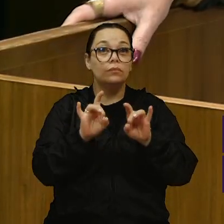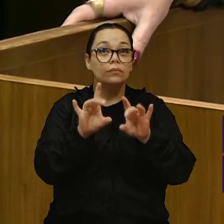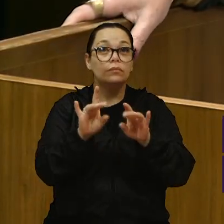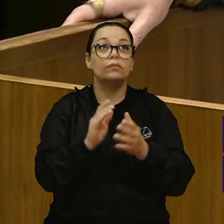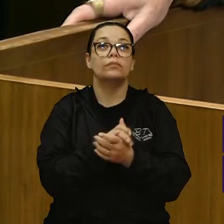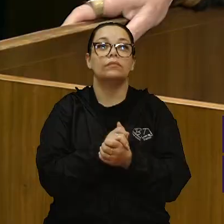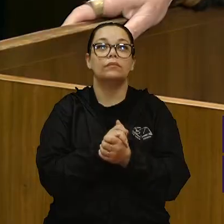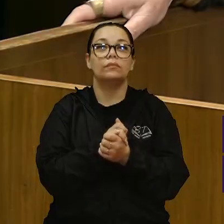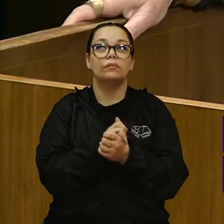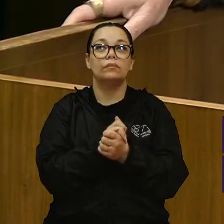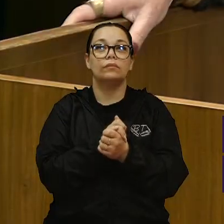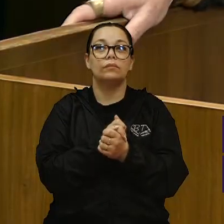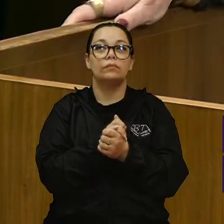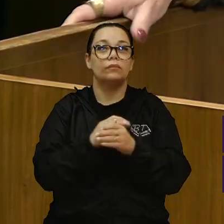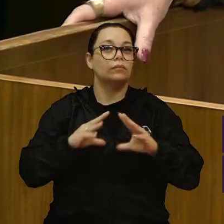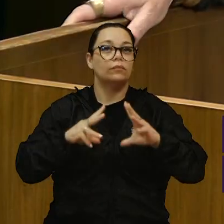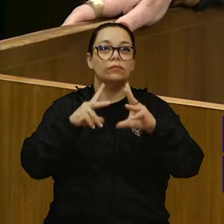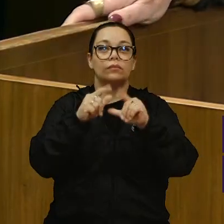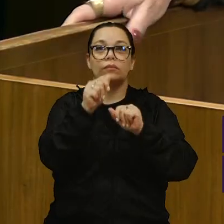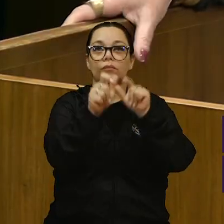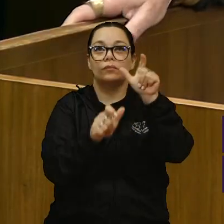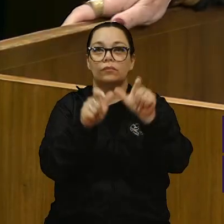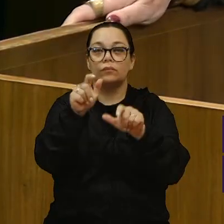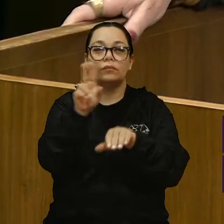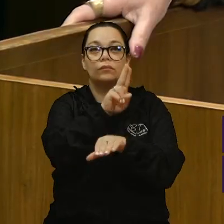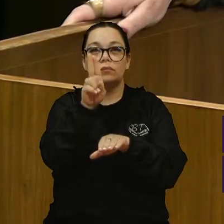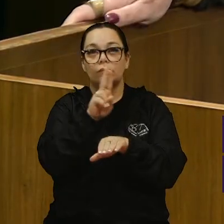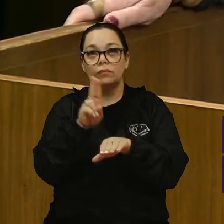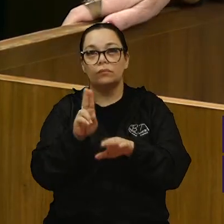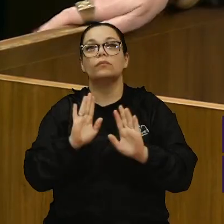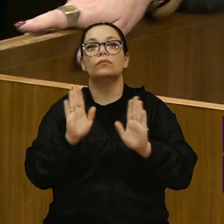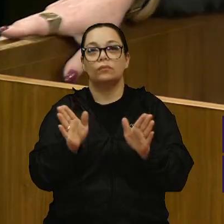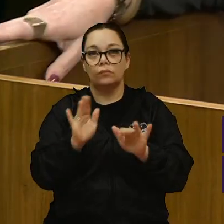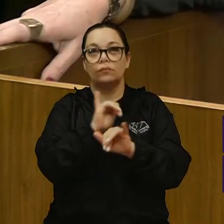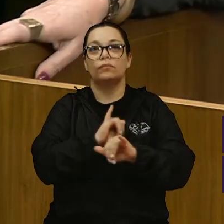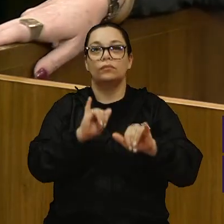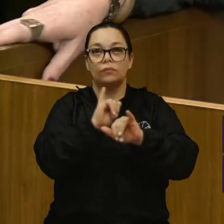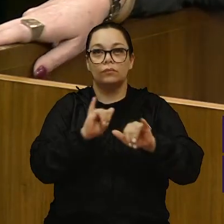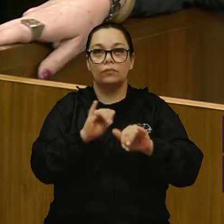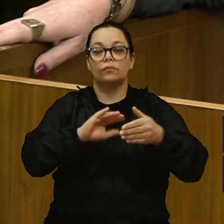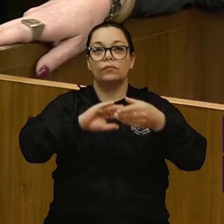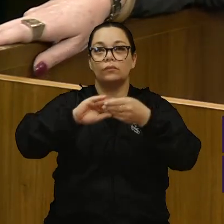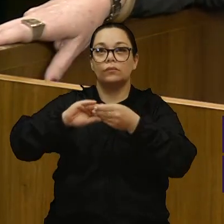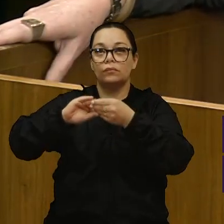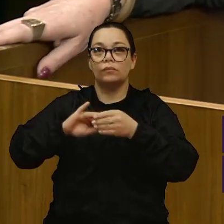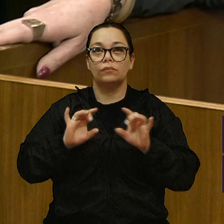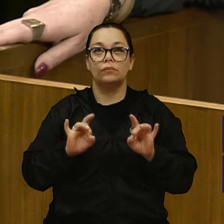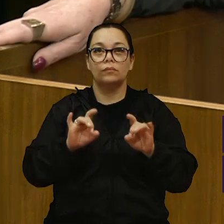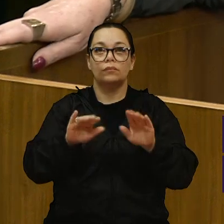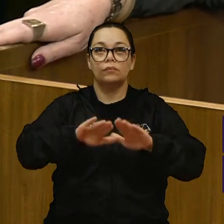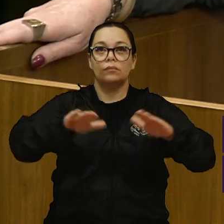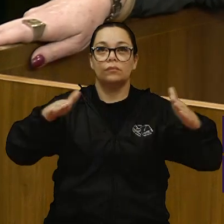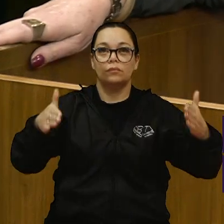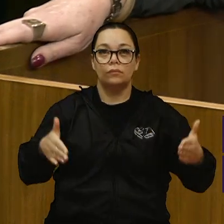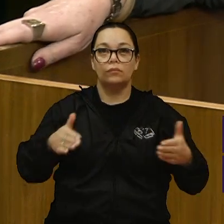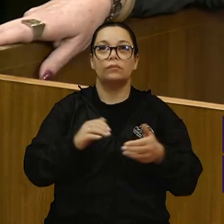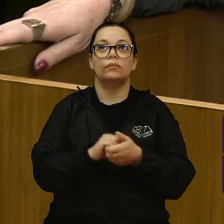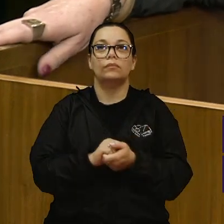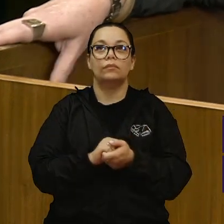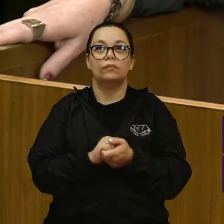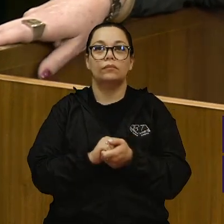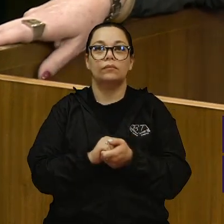Quero, além de todas as pessoas mencionadas já aqui, fazer uma saudação especial à mesa,